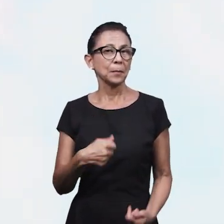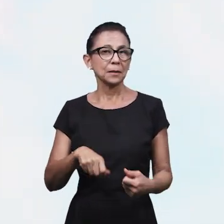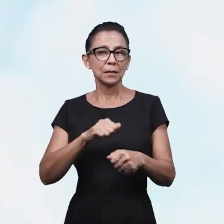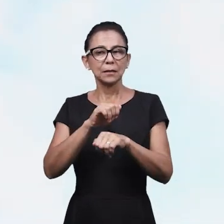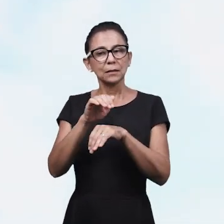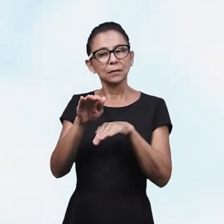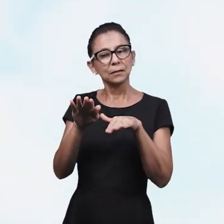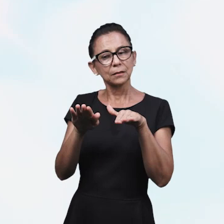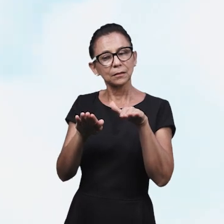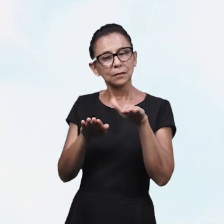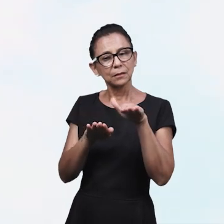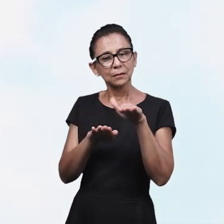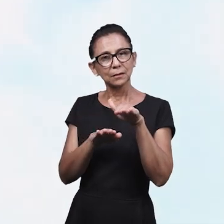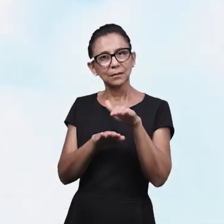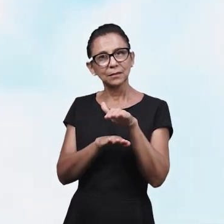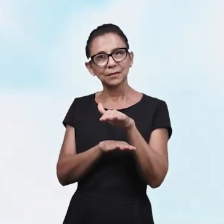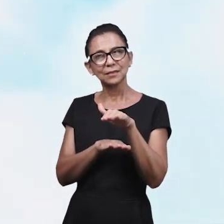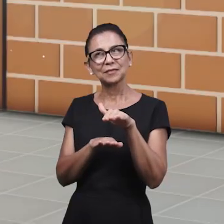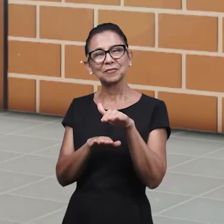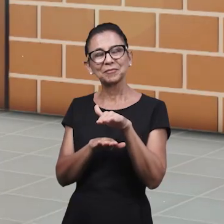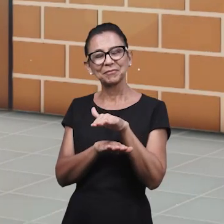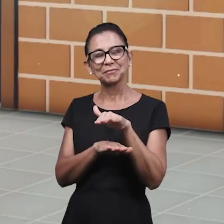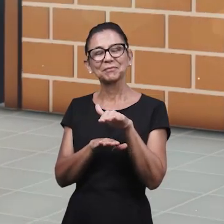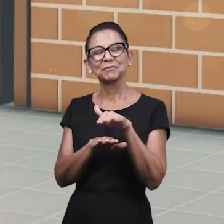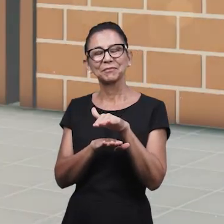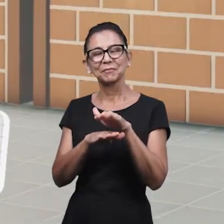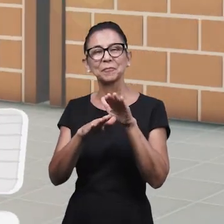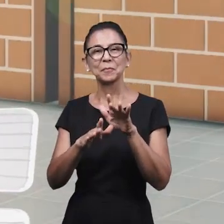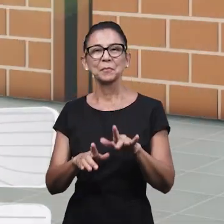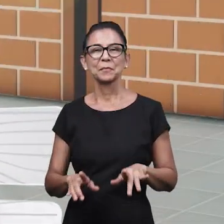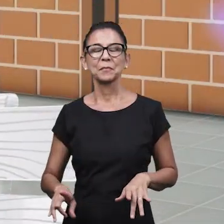pequeno se faça também.